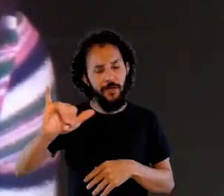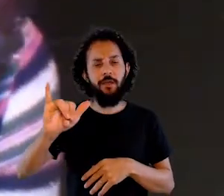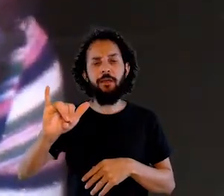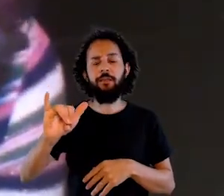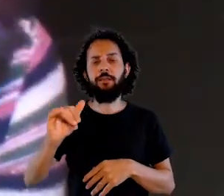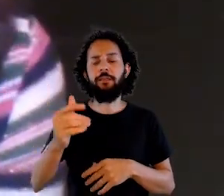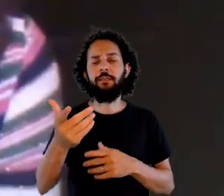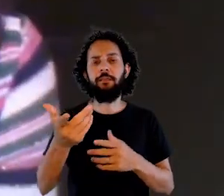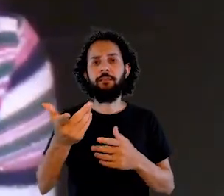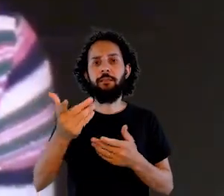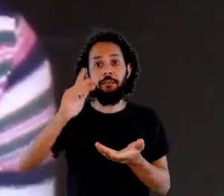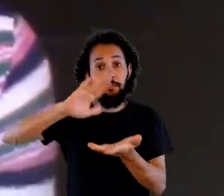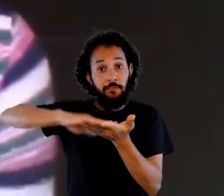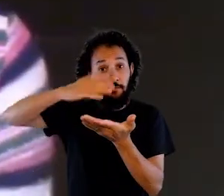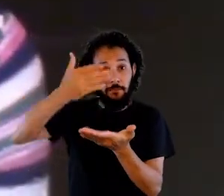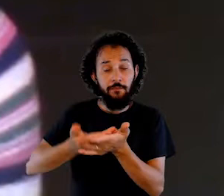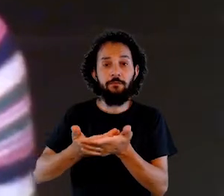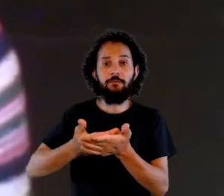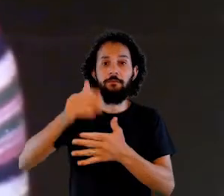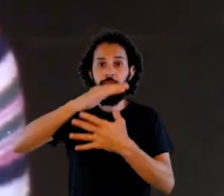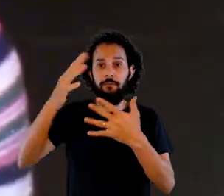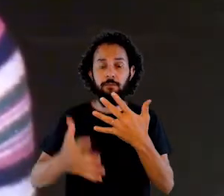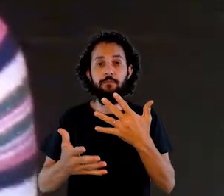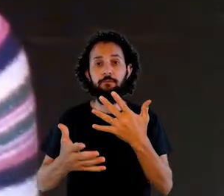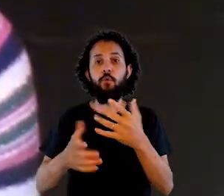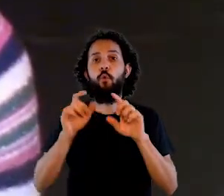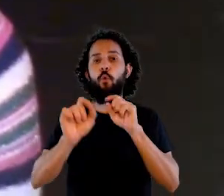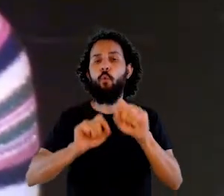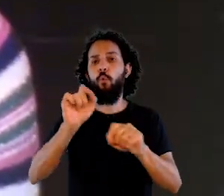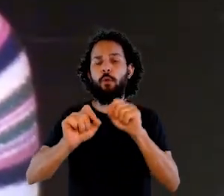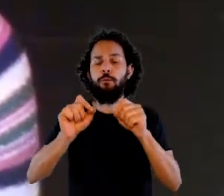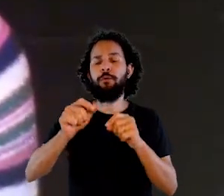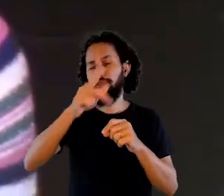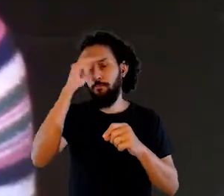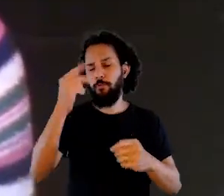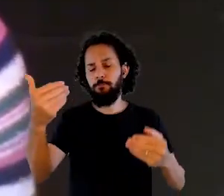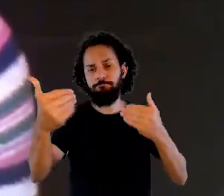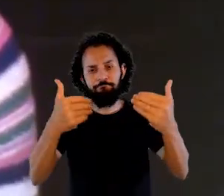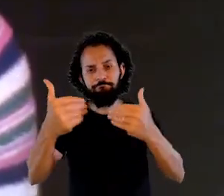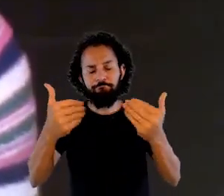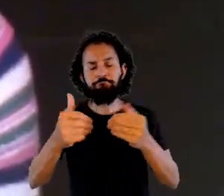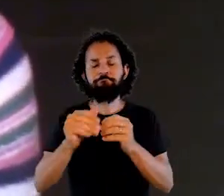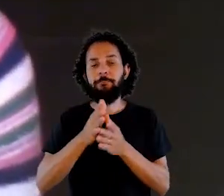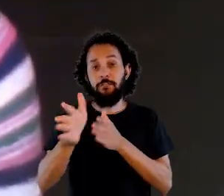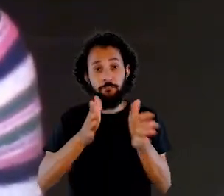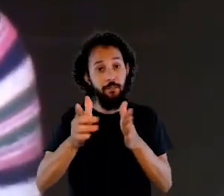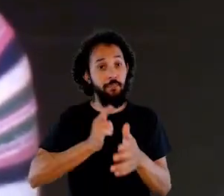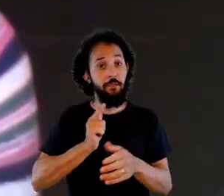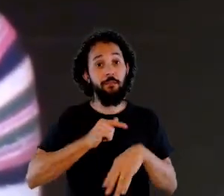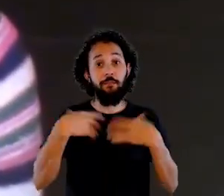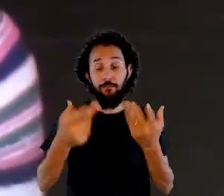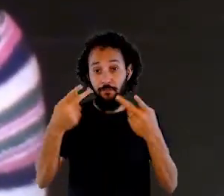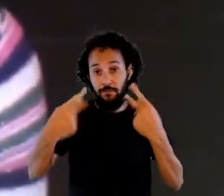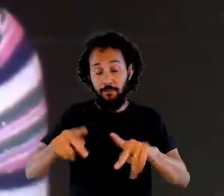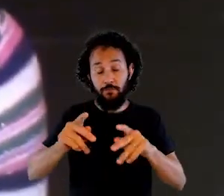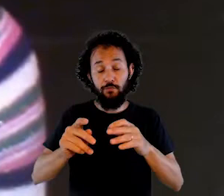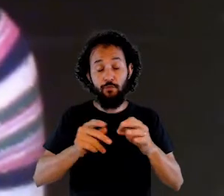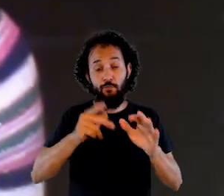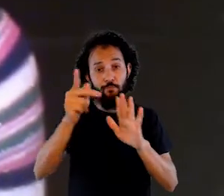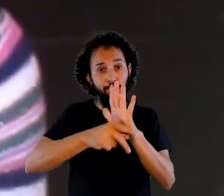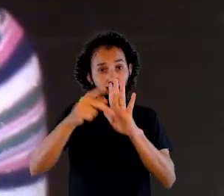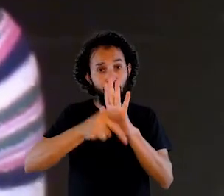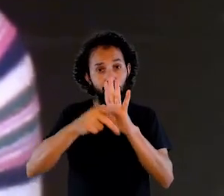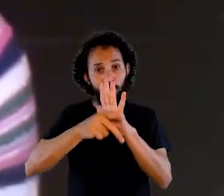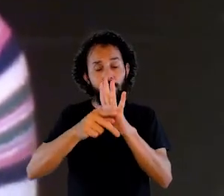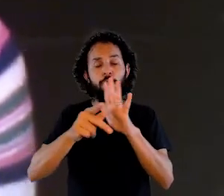traduzidas para o Libras, para a gente permitir o maior acesso. Eu lembro também que, como este projeto é um projeto viabilizado